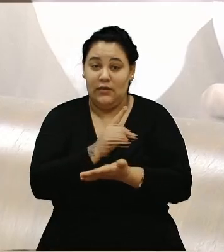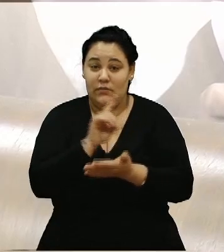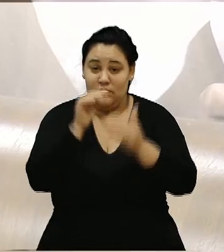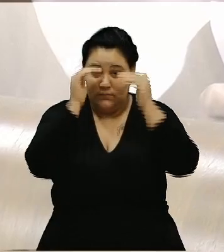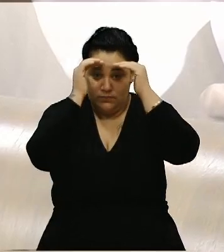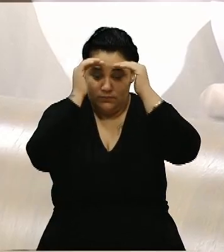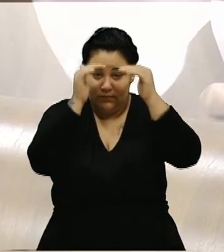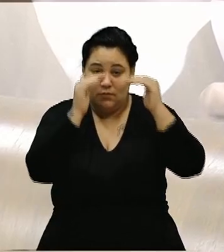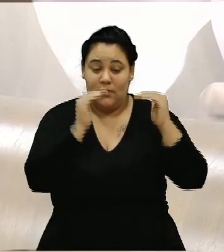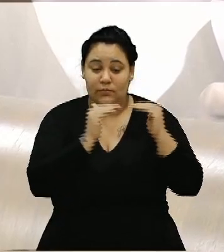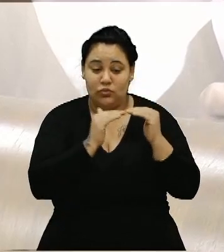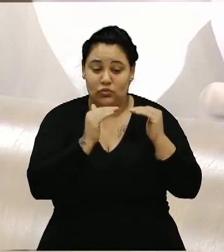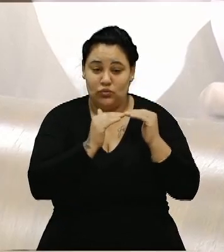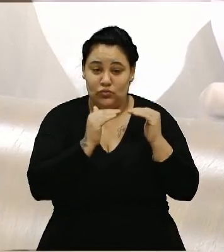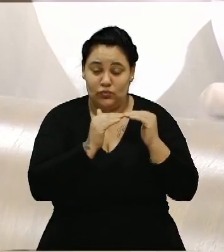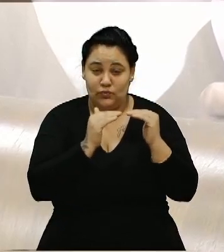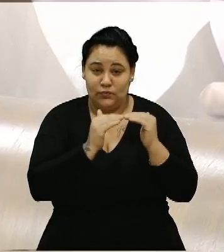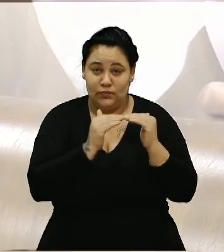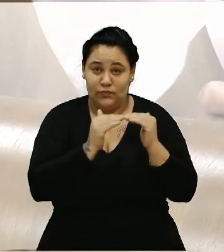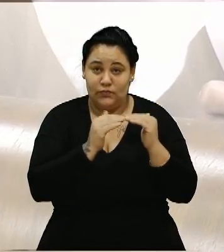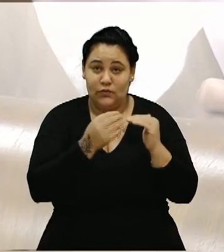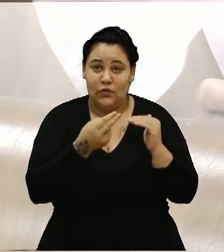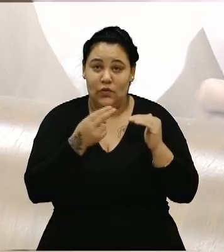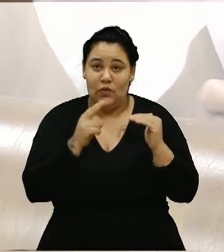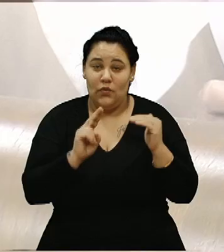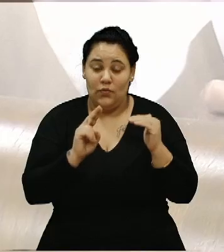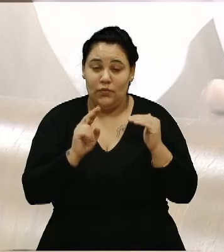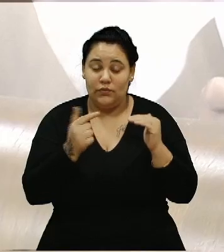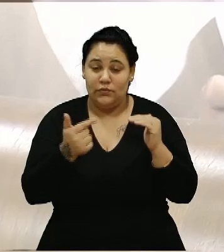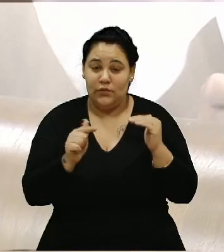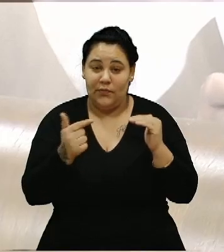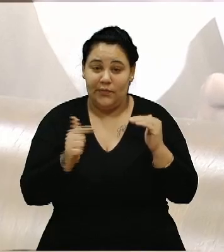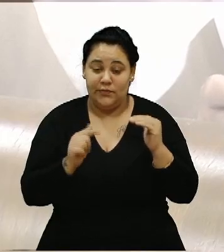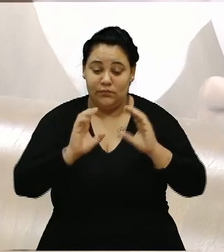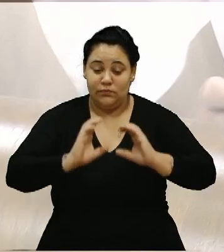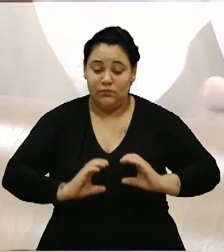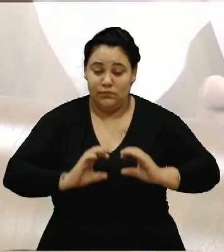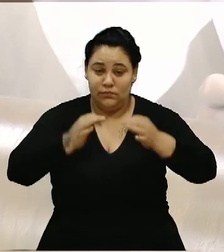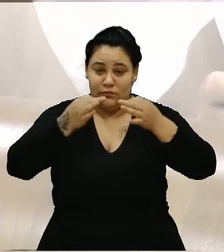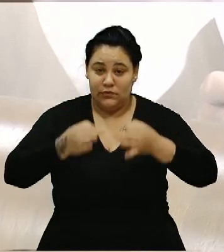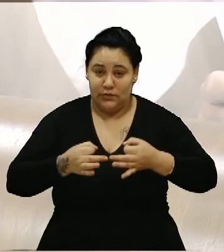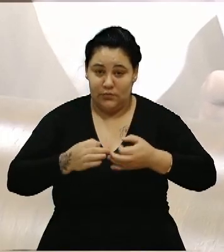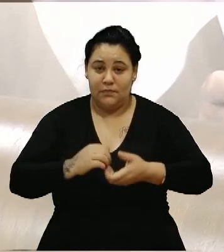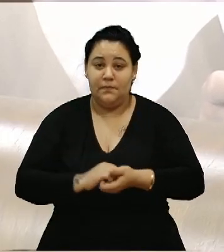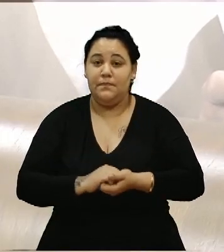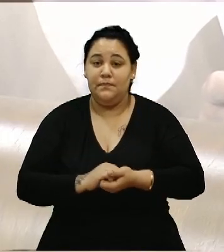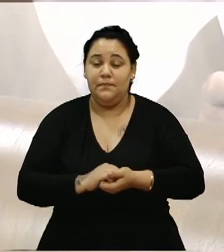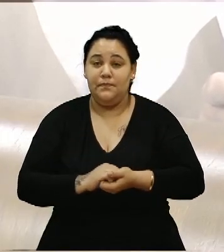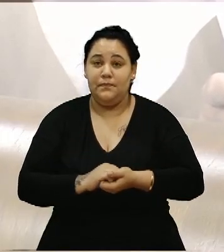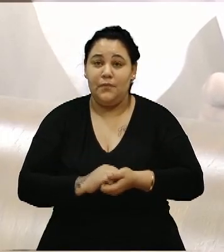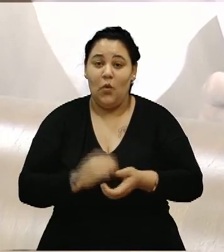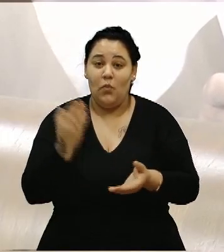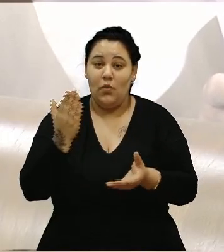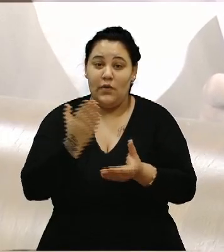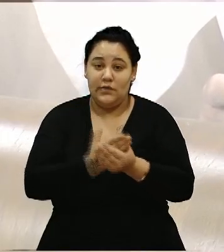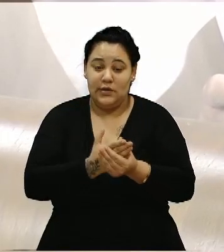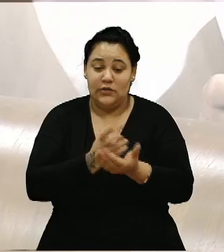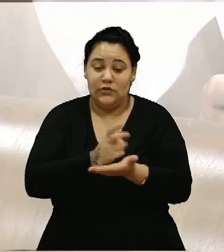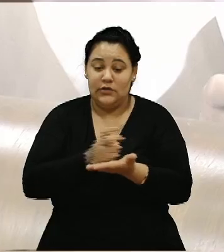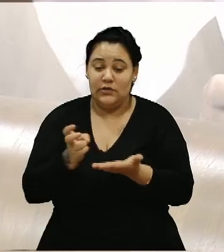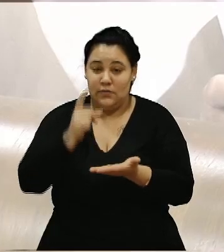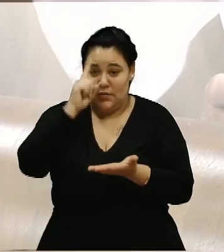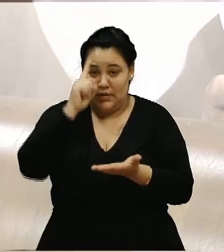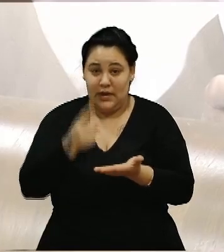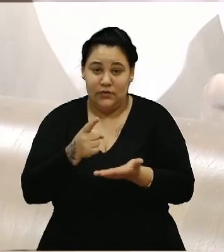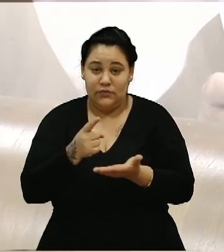Câmara ou faltar com o decoro de sua conduta pública. O processo de cassação de mandato de